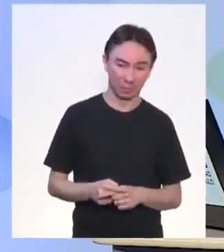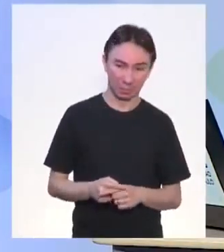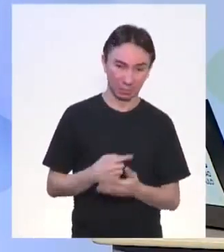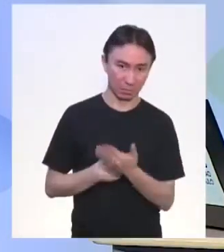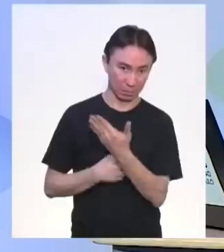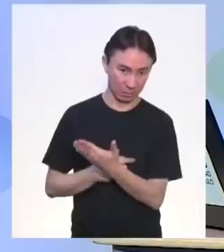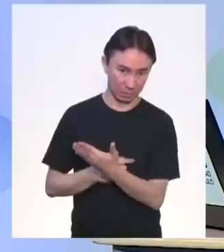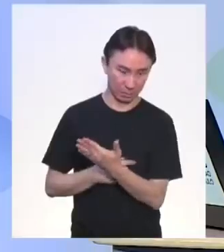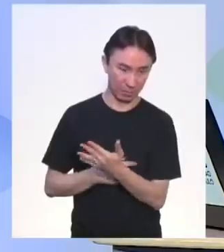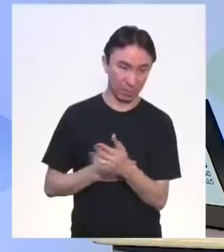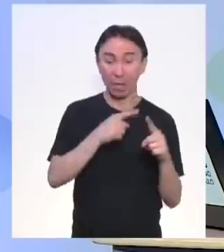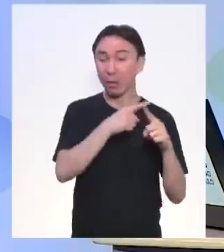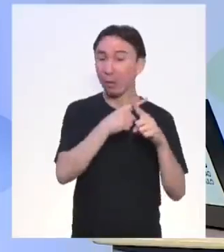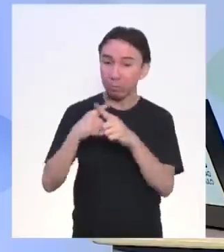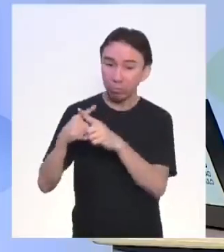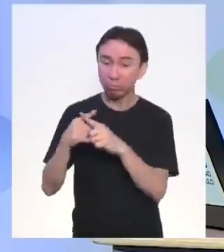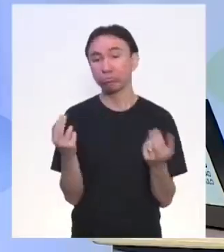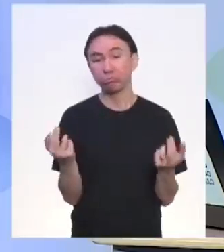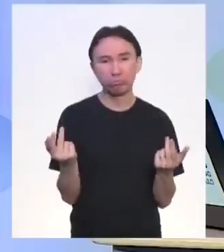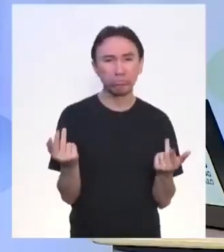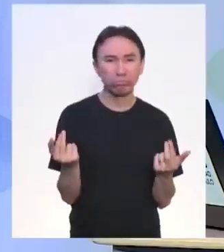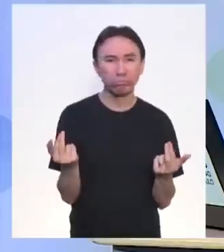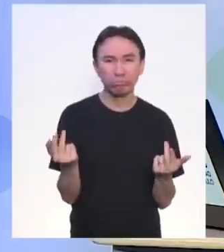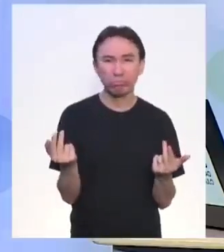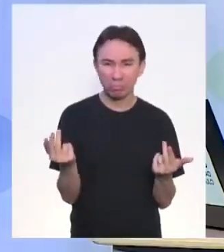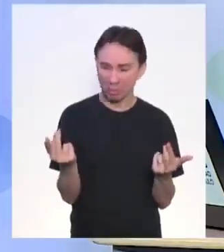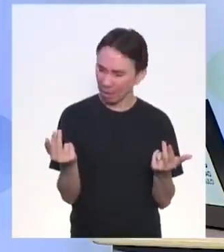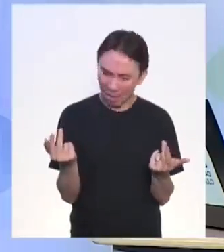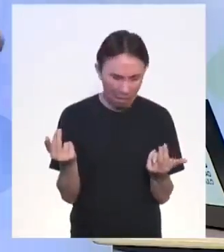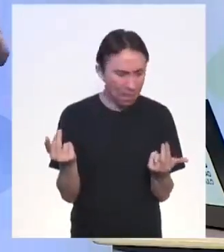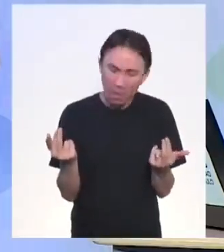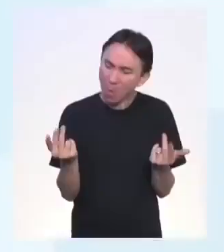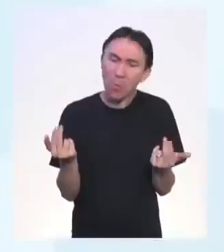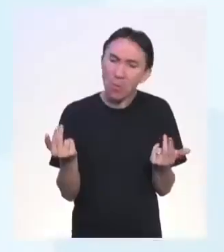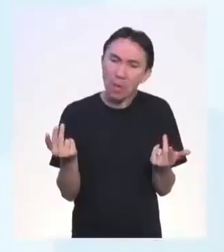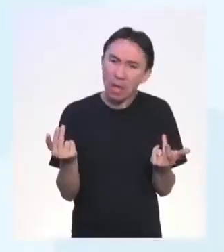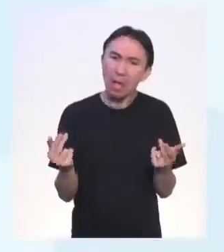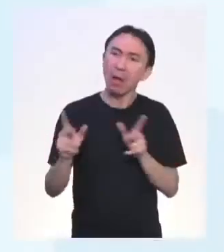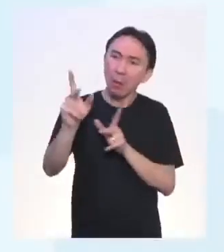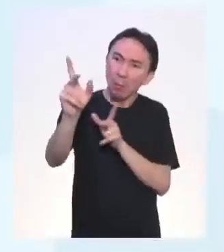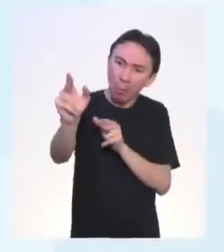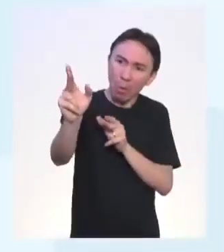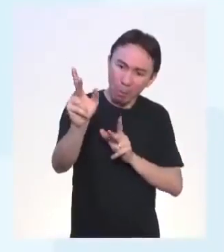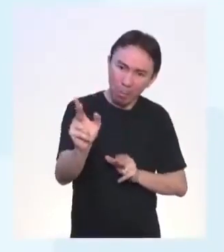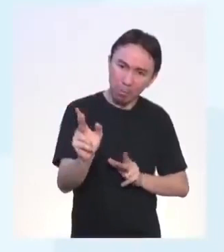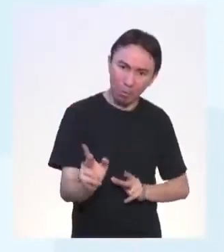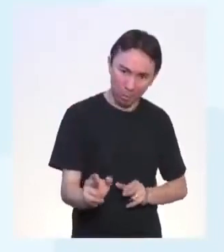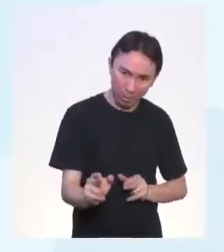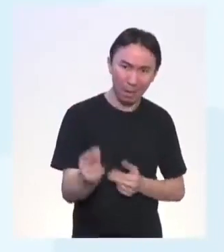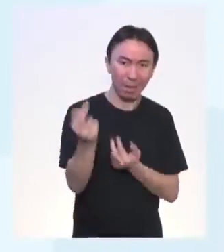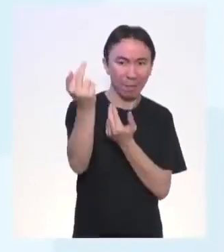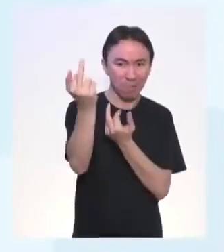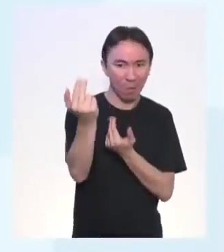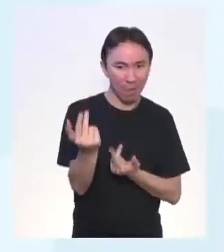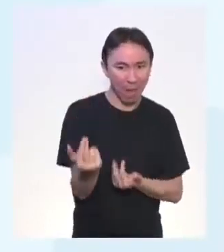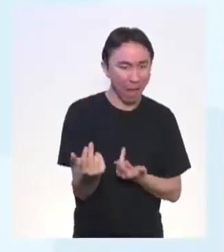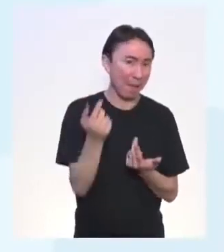comum. Comum vem de estar em todo lugar, né? Aparecer mais. Então, o número que